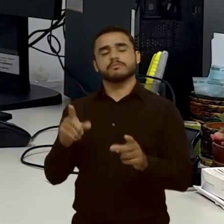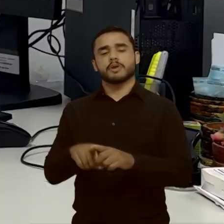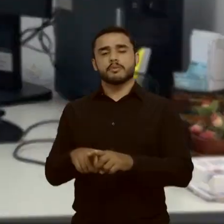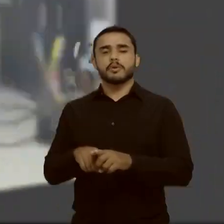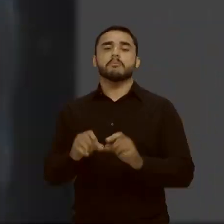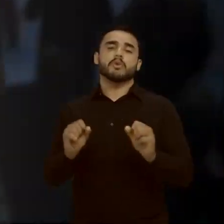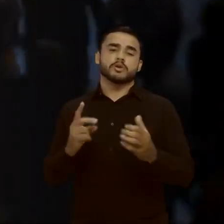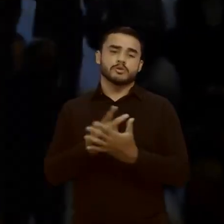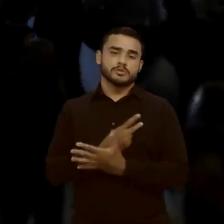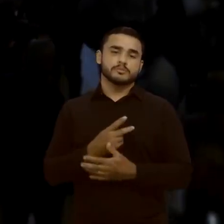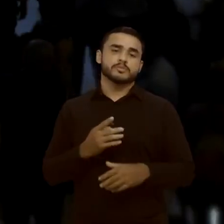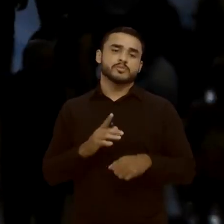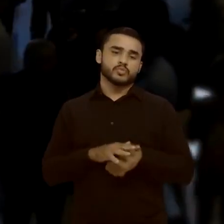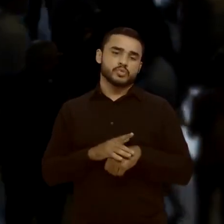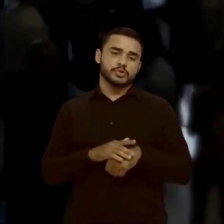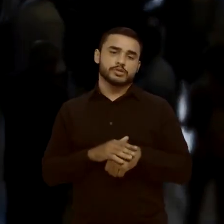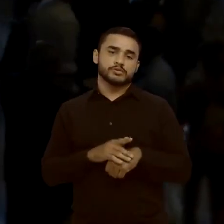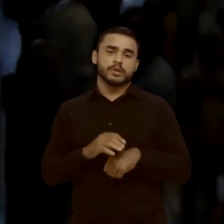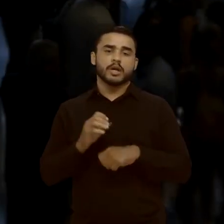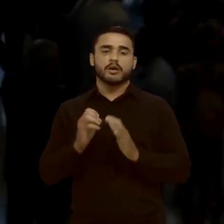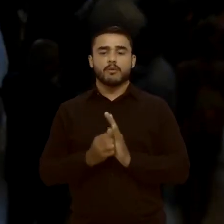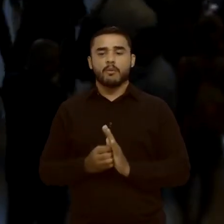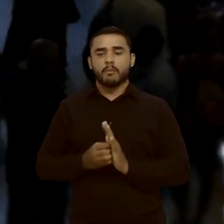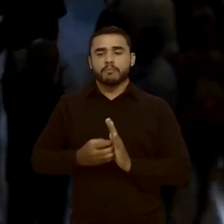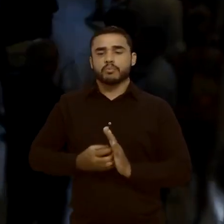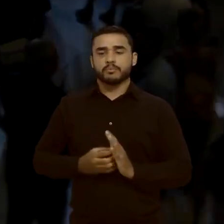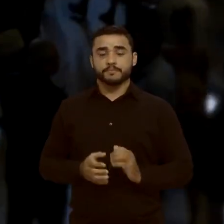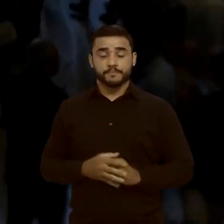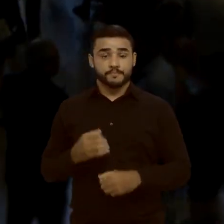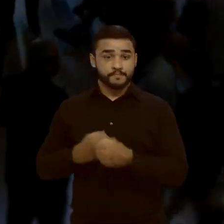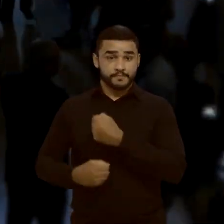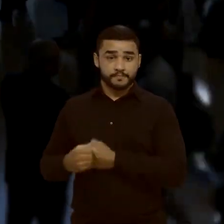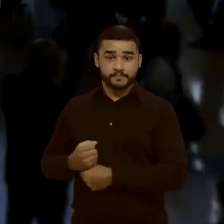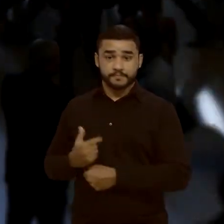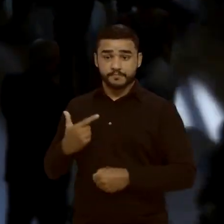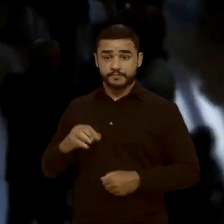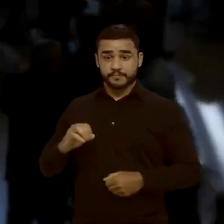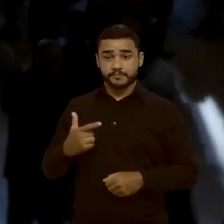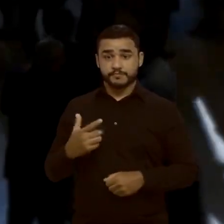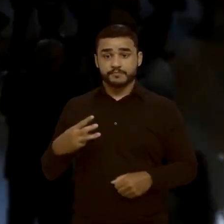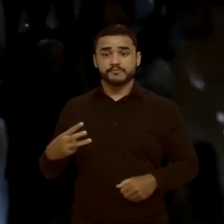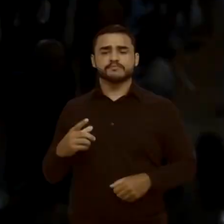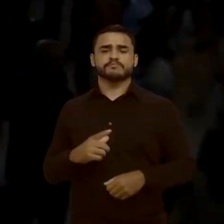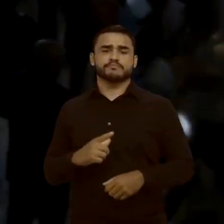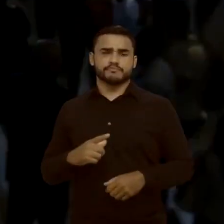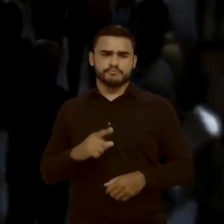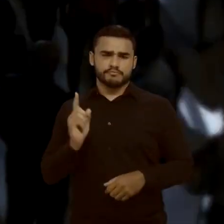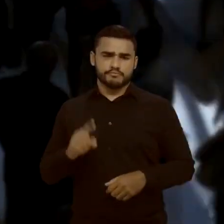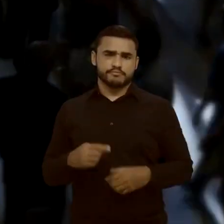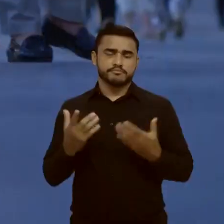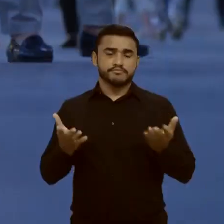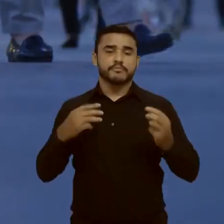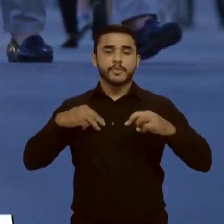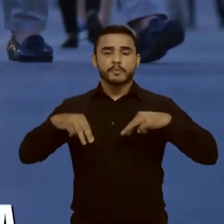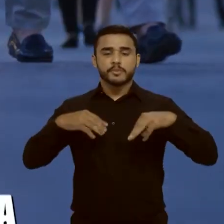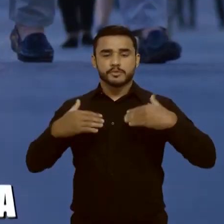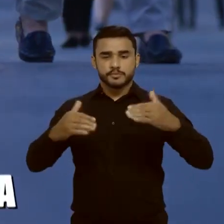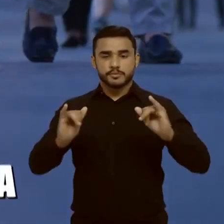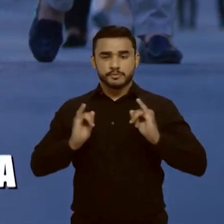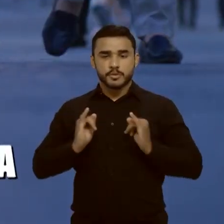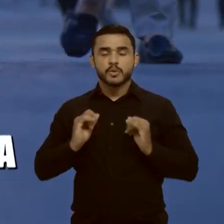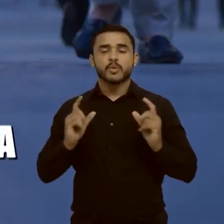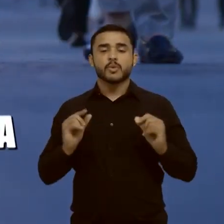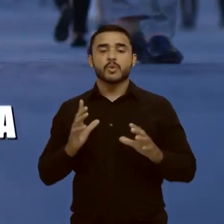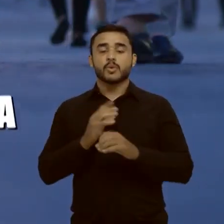maior formação de hérnia. Em 2023, de acordo com o Ministério da Previdência Social, as hérnias da parede abdominal foram a